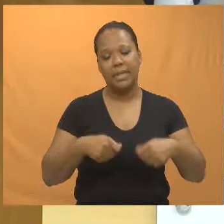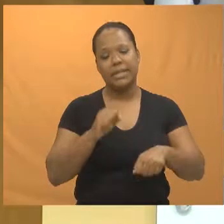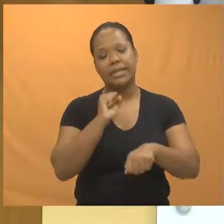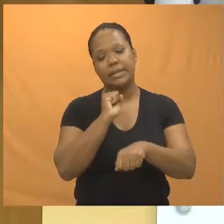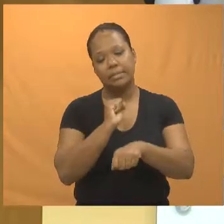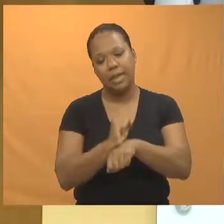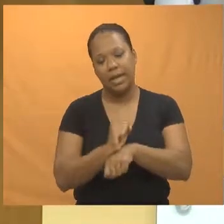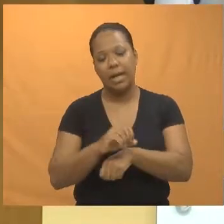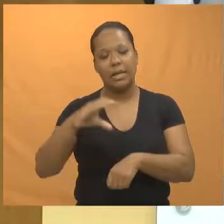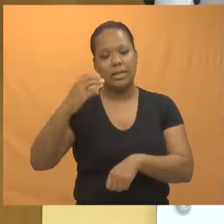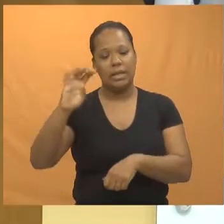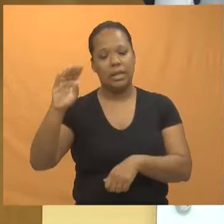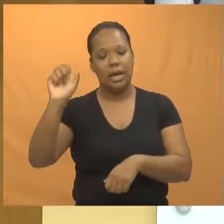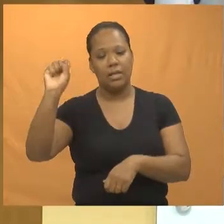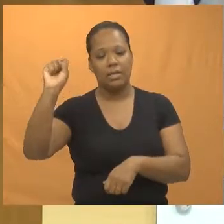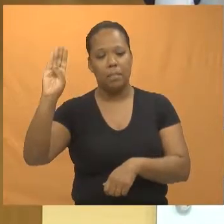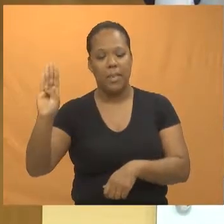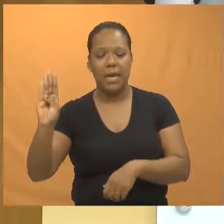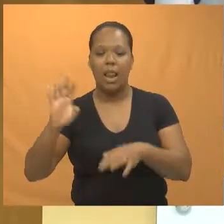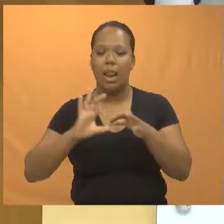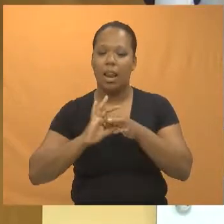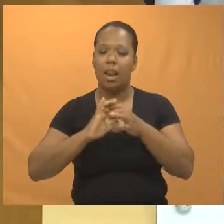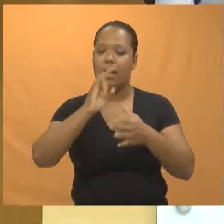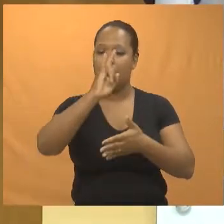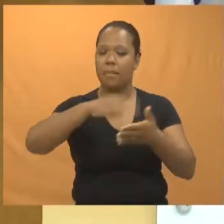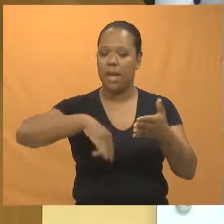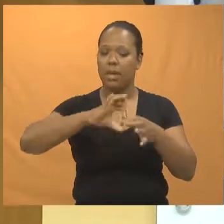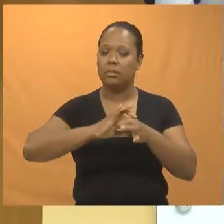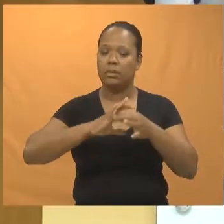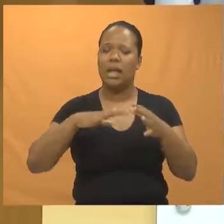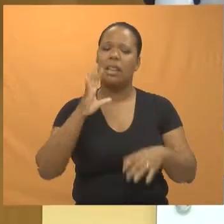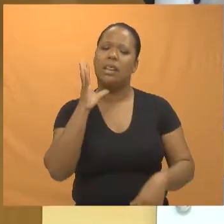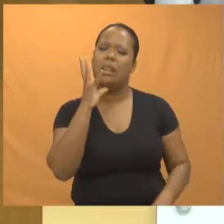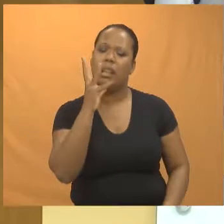uma autorização da CETESB, que a gente sabe que é muito demorado.